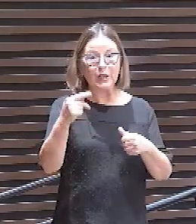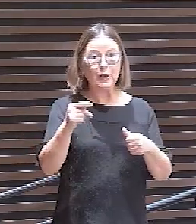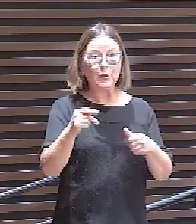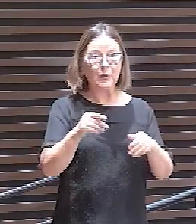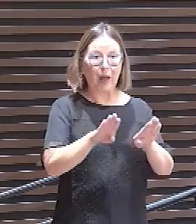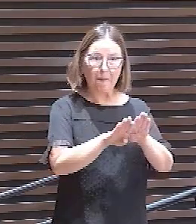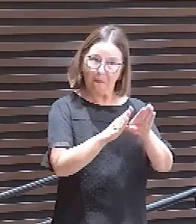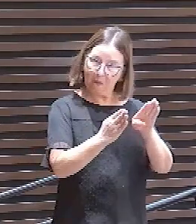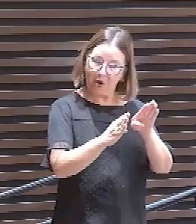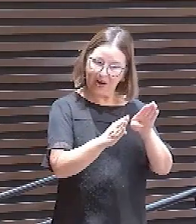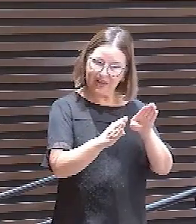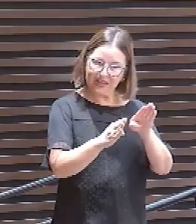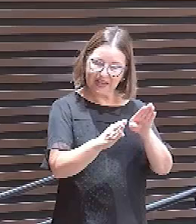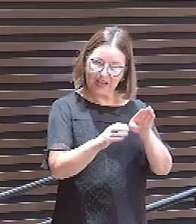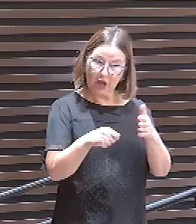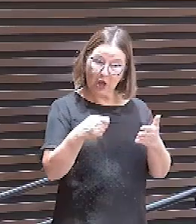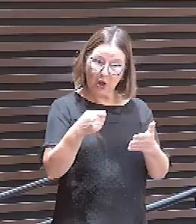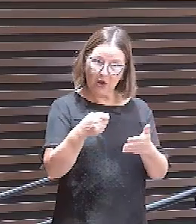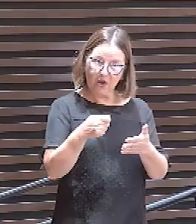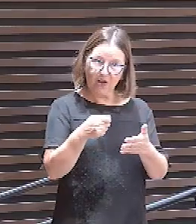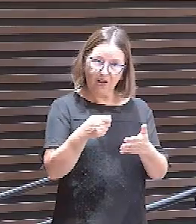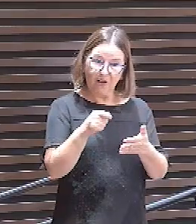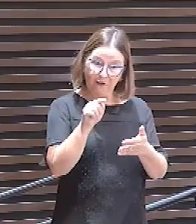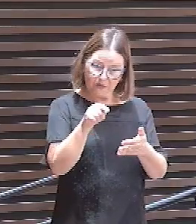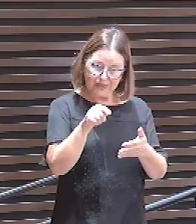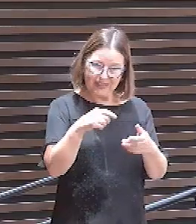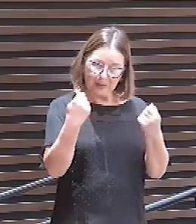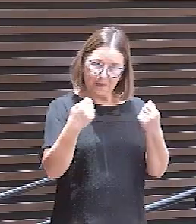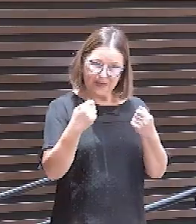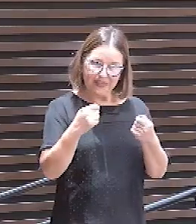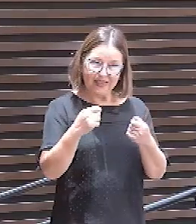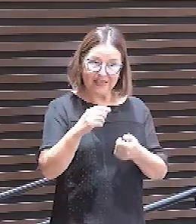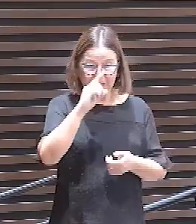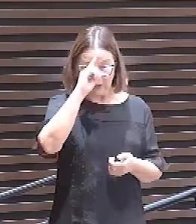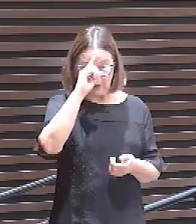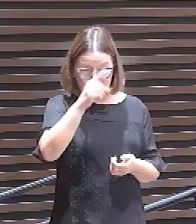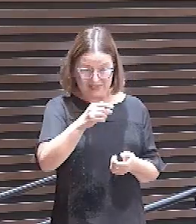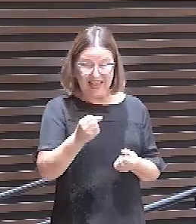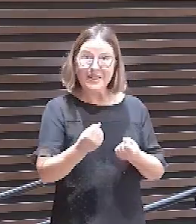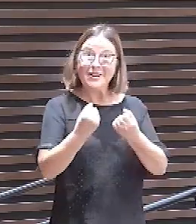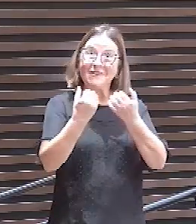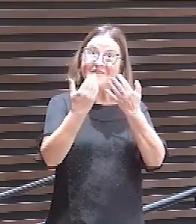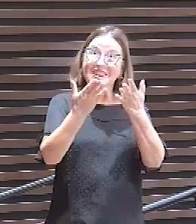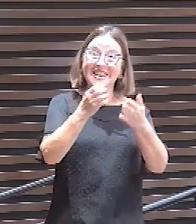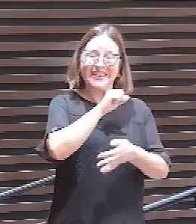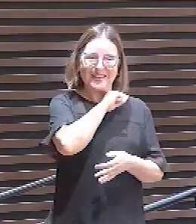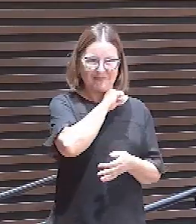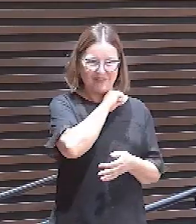ti dominá-la e oferecê-la, e você será liberto.